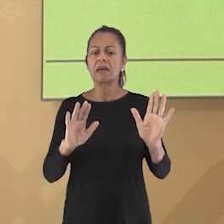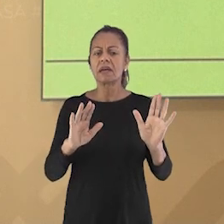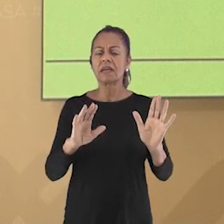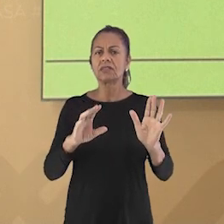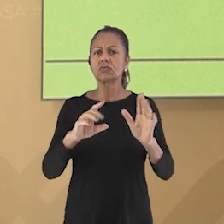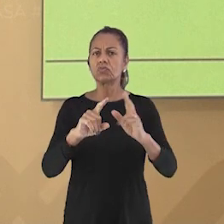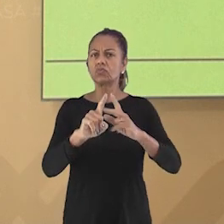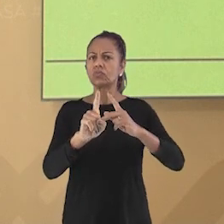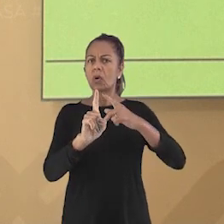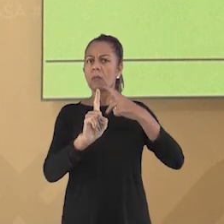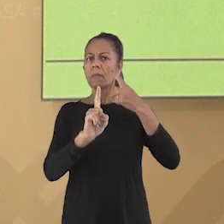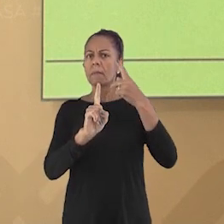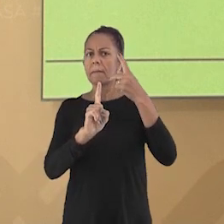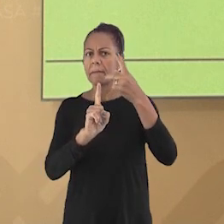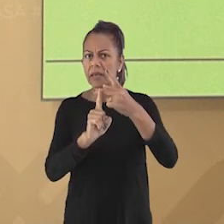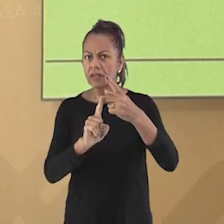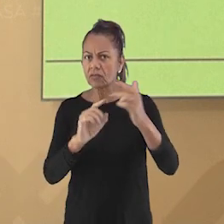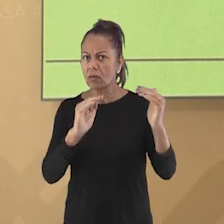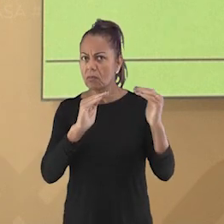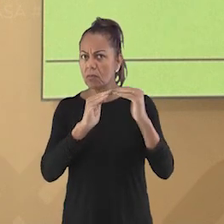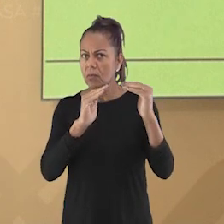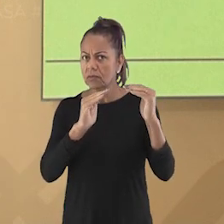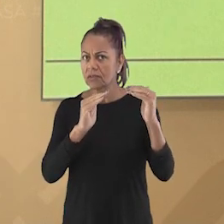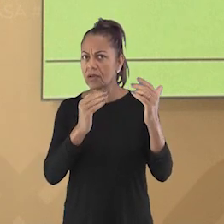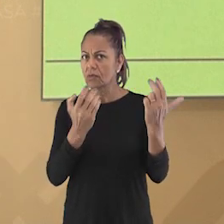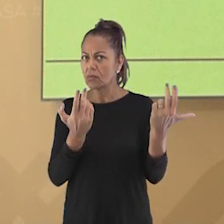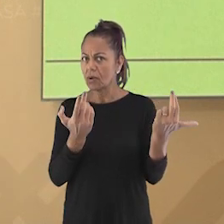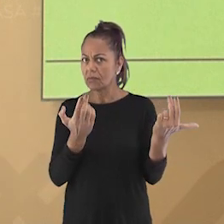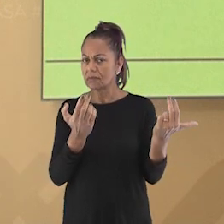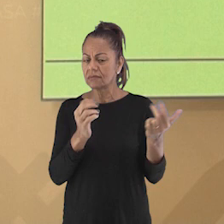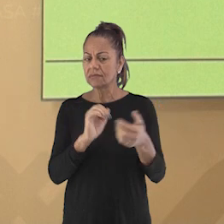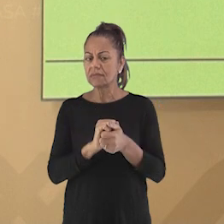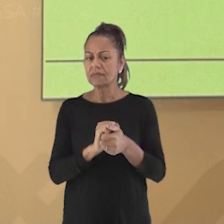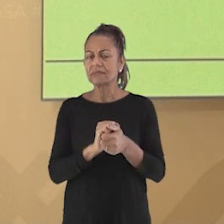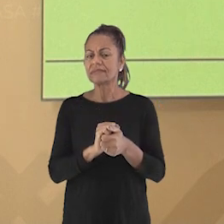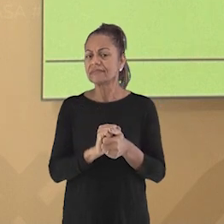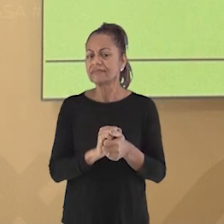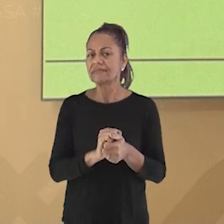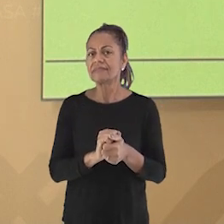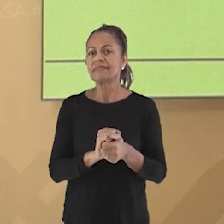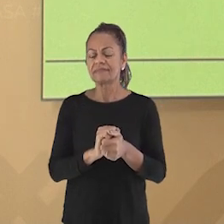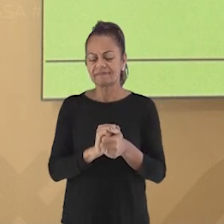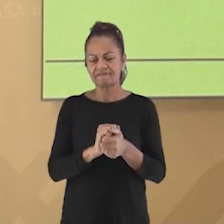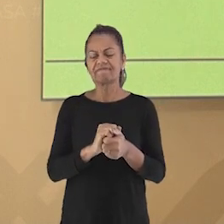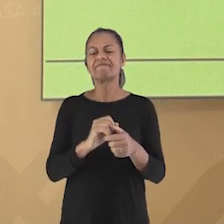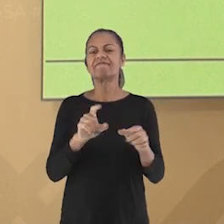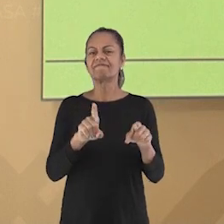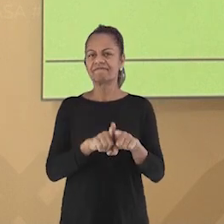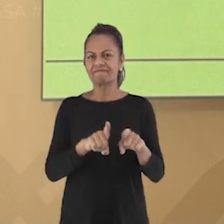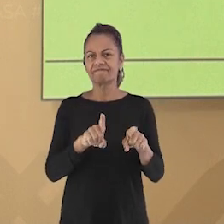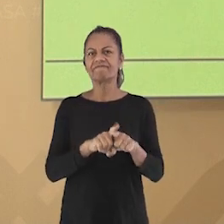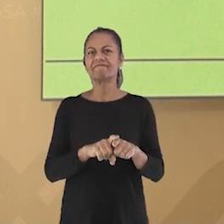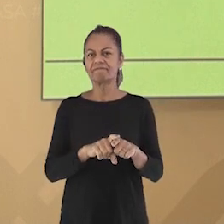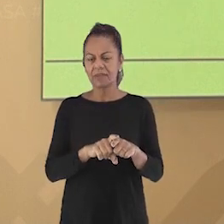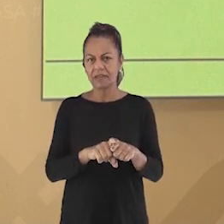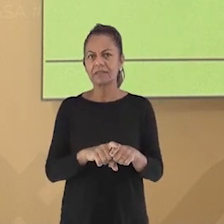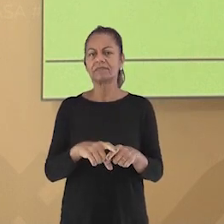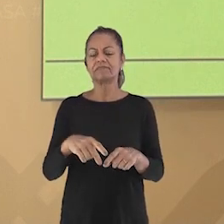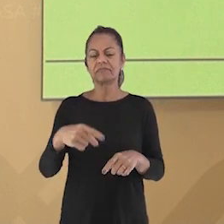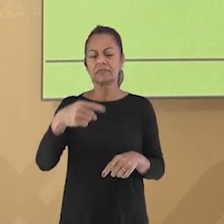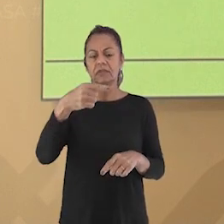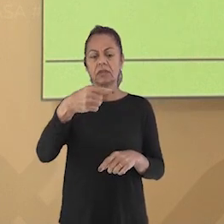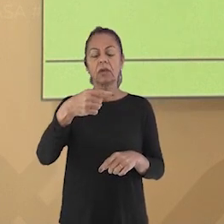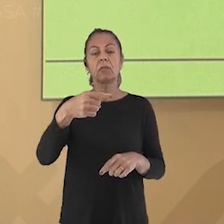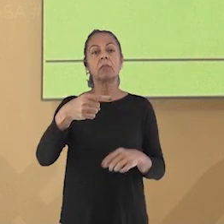que teve foi na mesma proporção? Do mesmo modo? Aqui também foi do mesmo jeito, pois